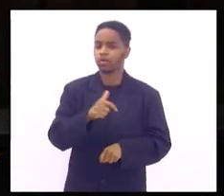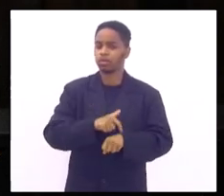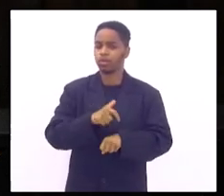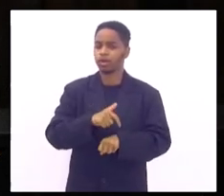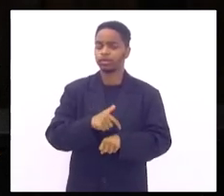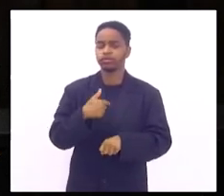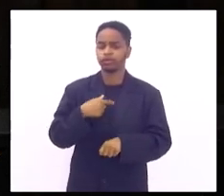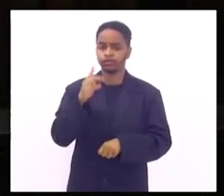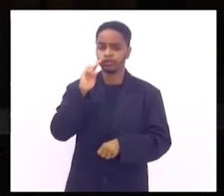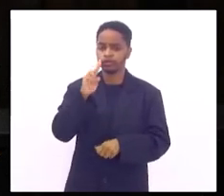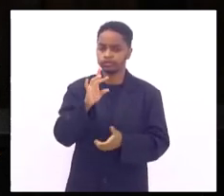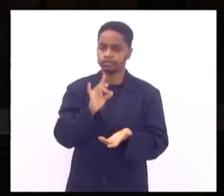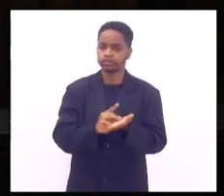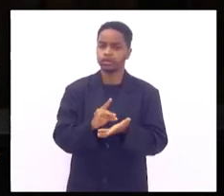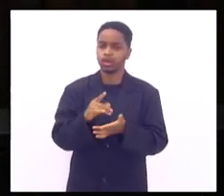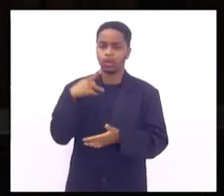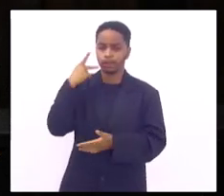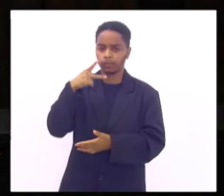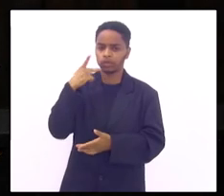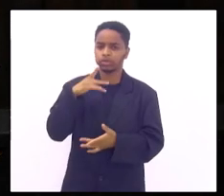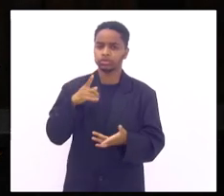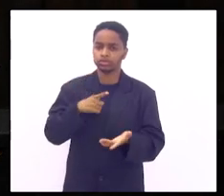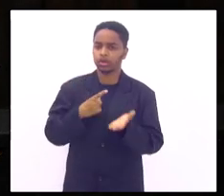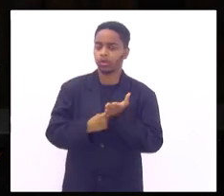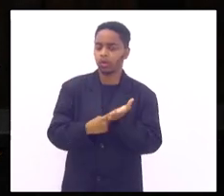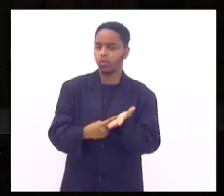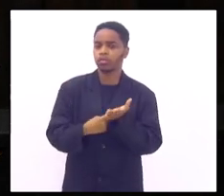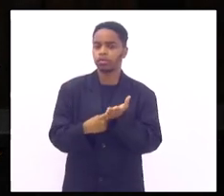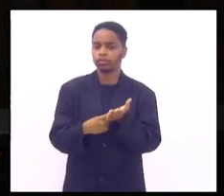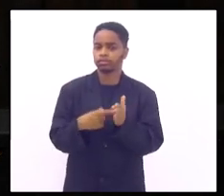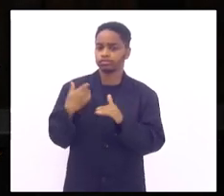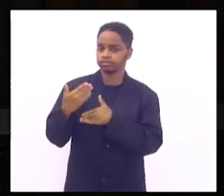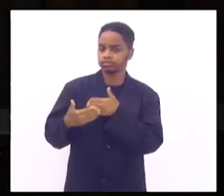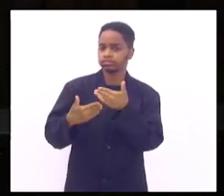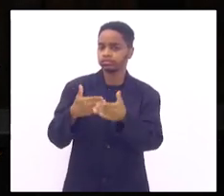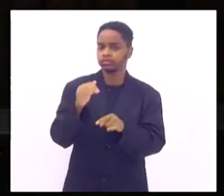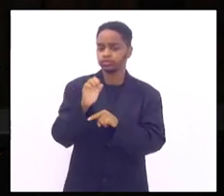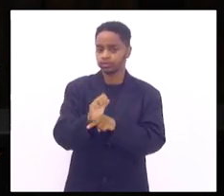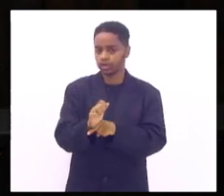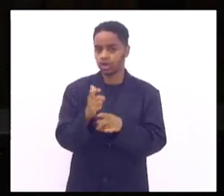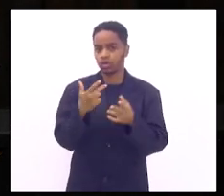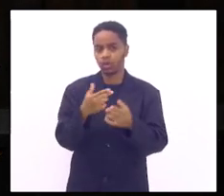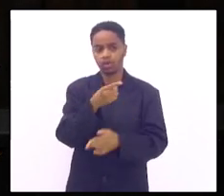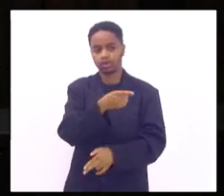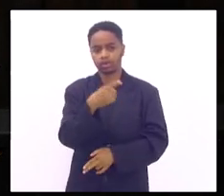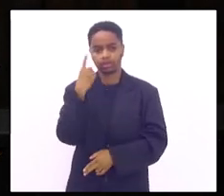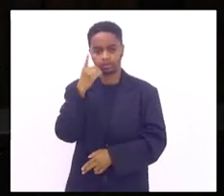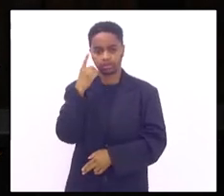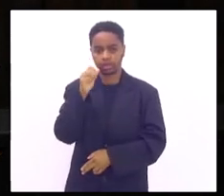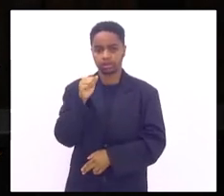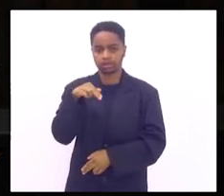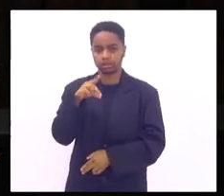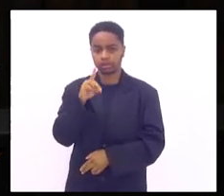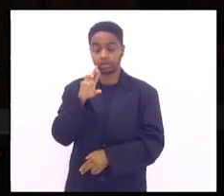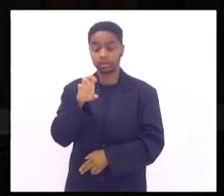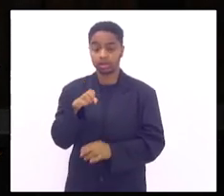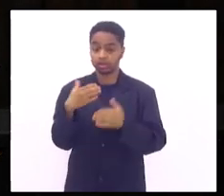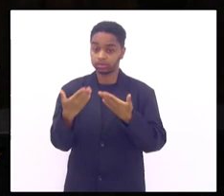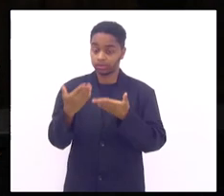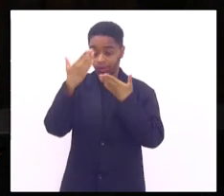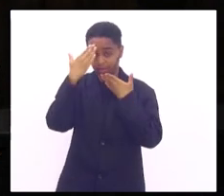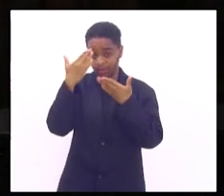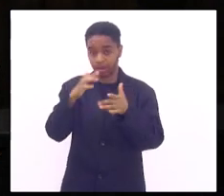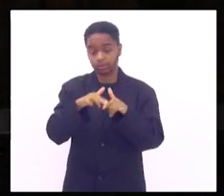tão comprometido com o desenvolvimento de um Estado como é o deputado André Correia. Então, André, muito obrigado